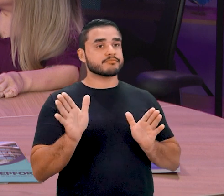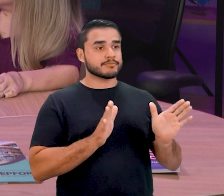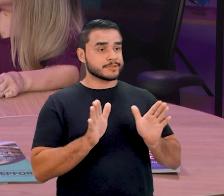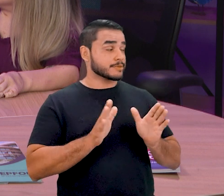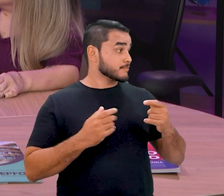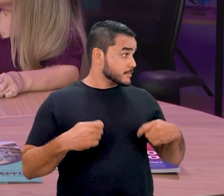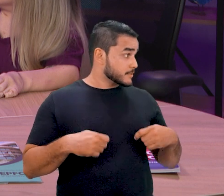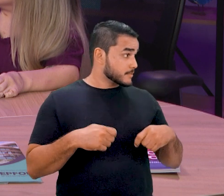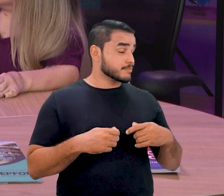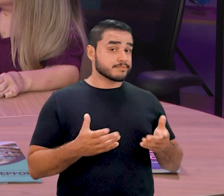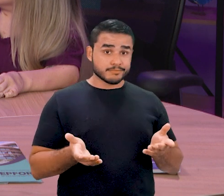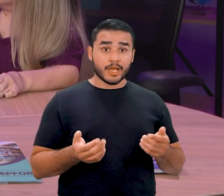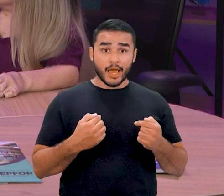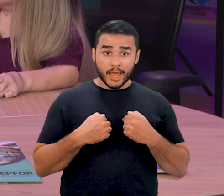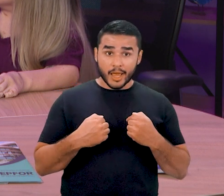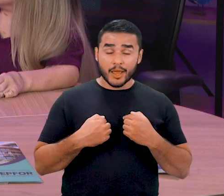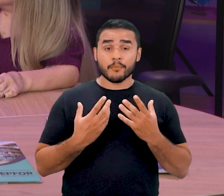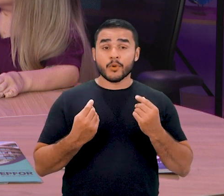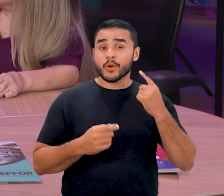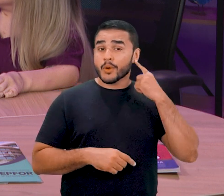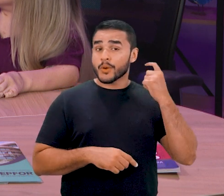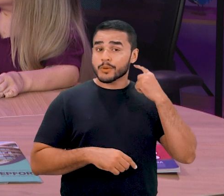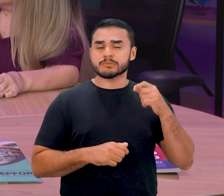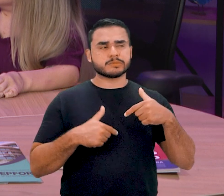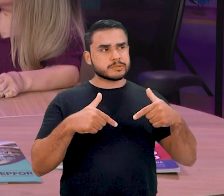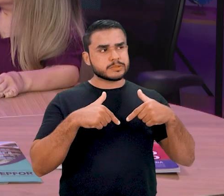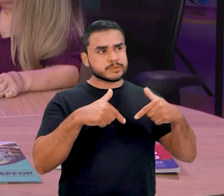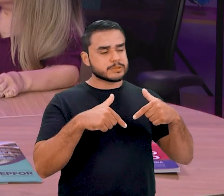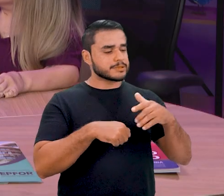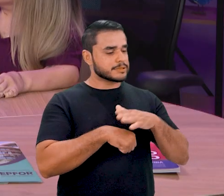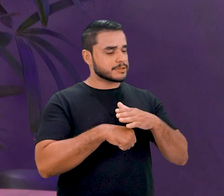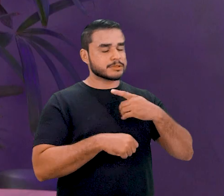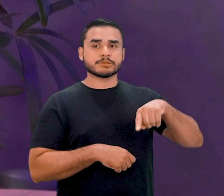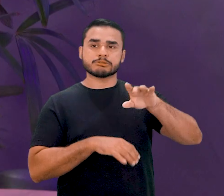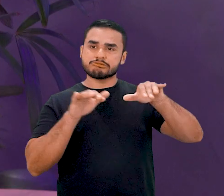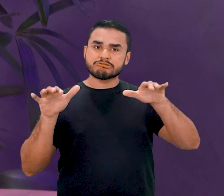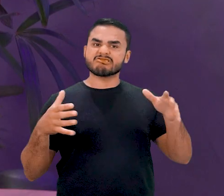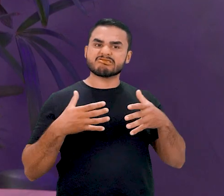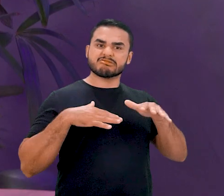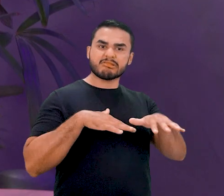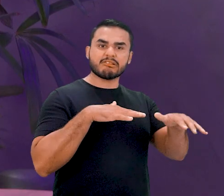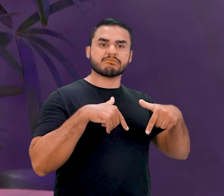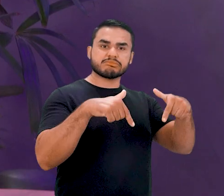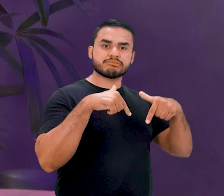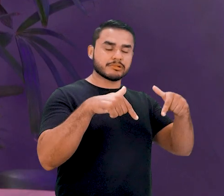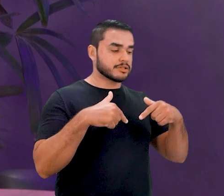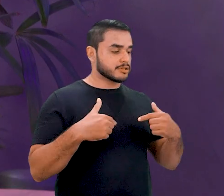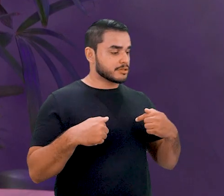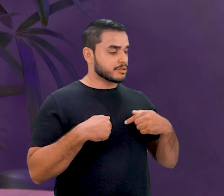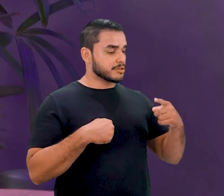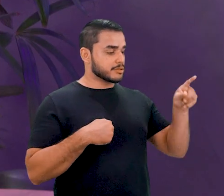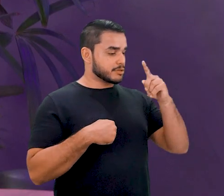mais problemática ainda porque, além de eu ser barulhenta, eu ainda incentivava os outros a fazer barulho junto comigo. É isso que a gente faz. É por isso que eu disse que